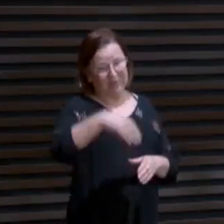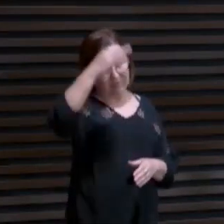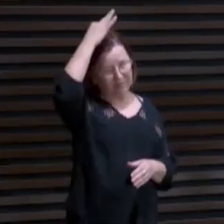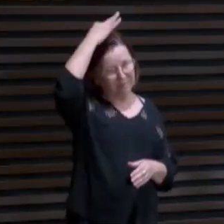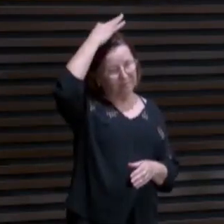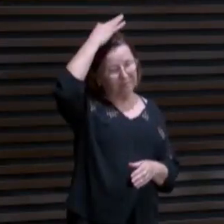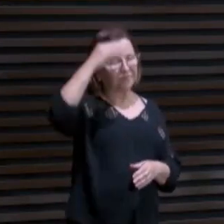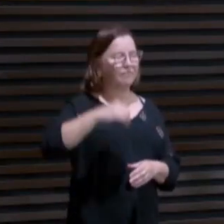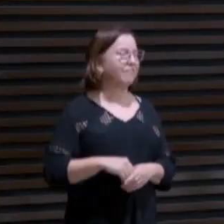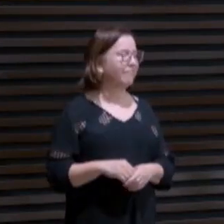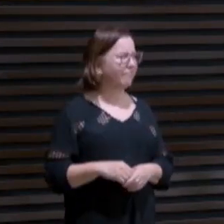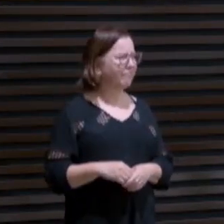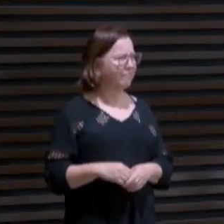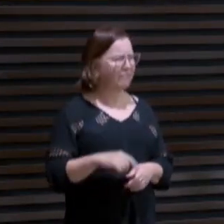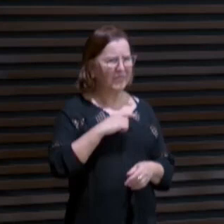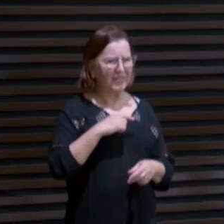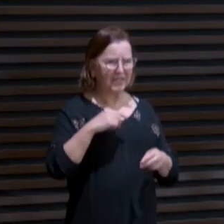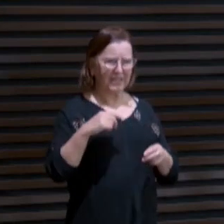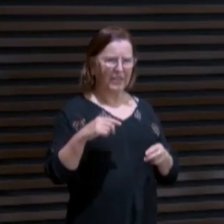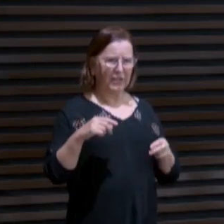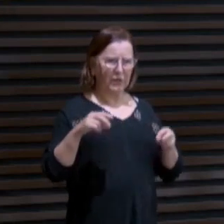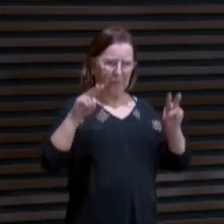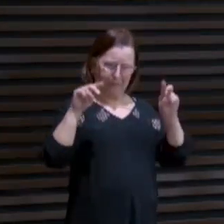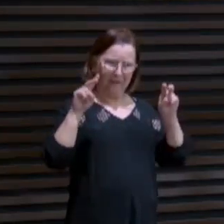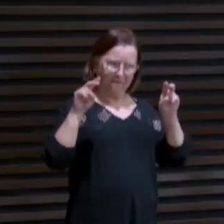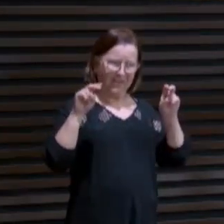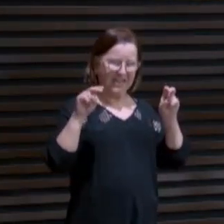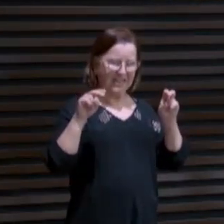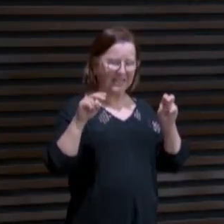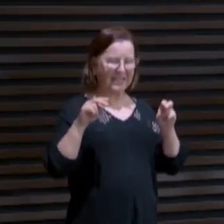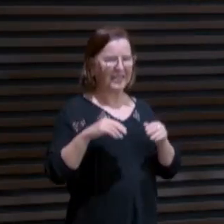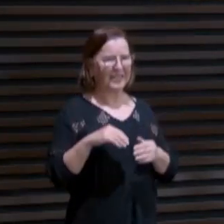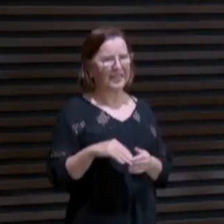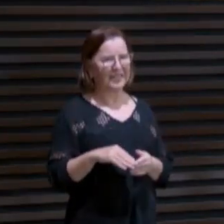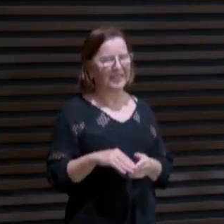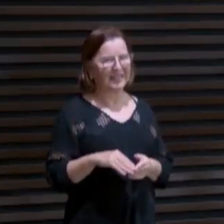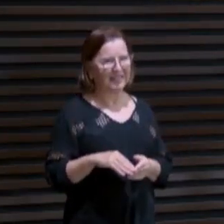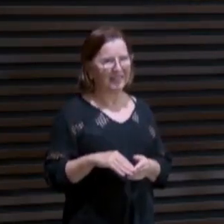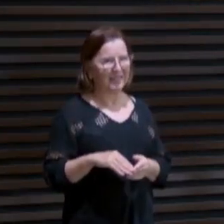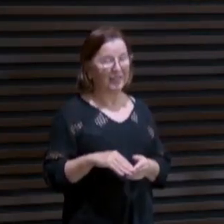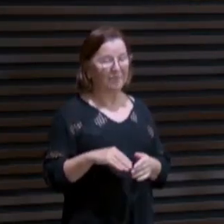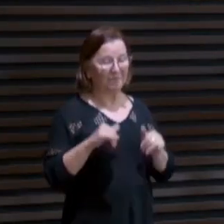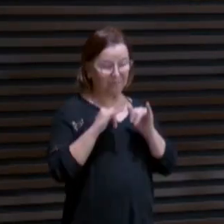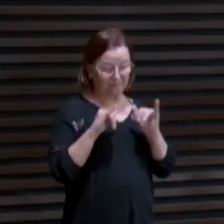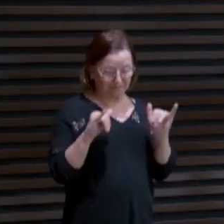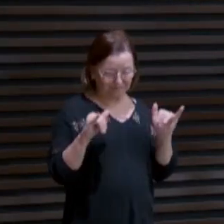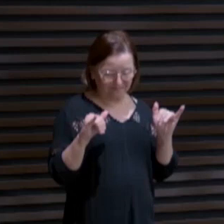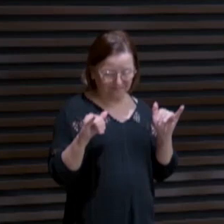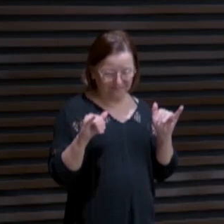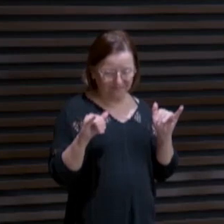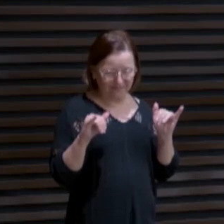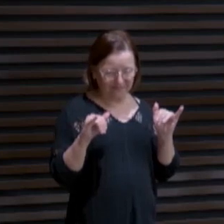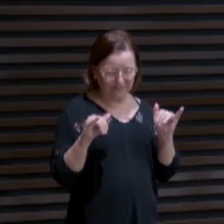Eu estou com uma frase aqui engolida, que ela está me fazendo, que diz o seguinte: